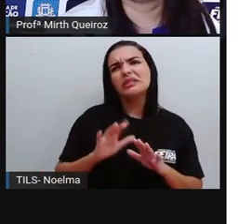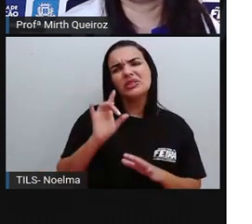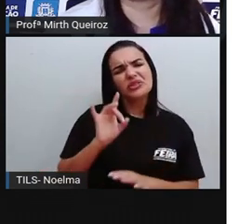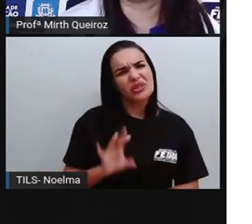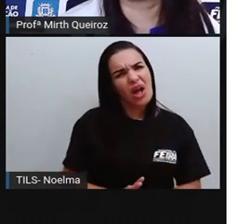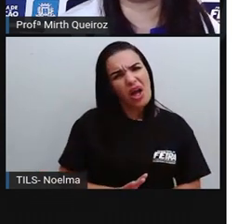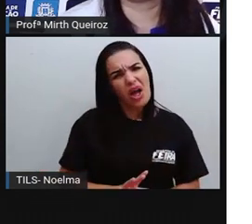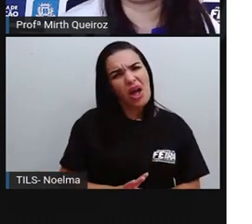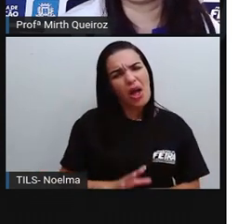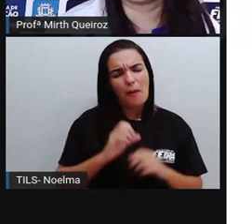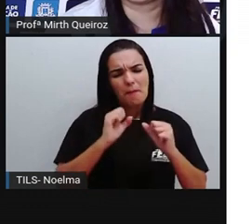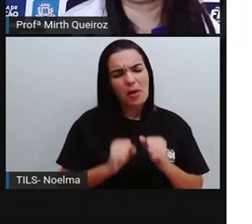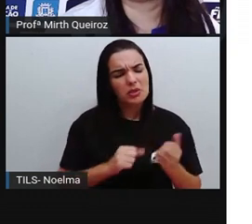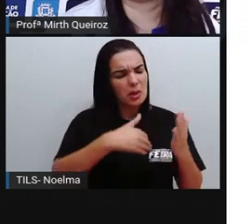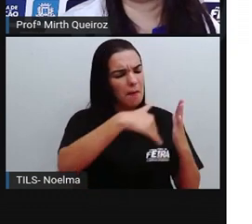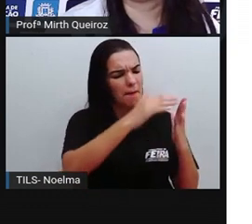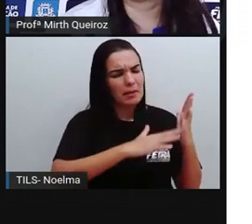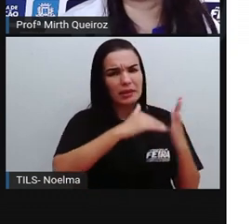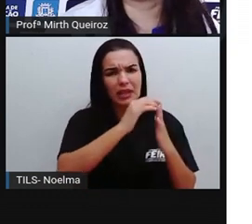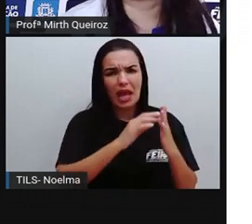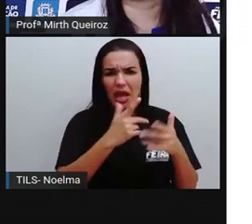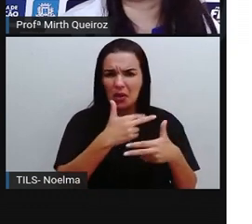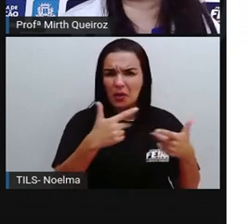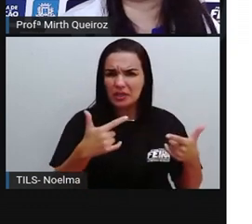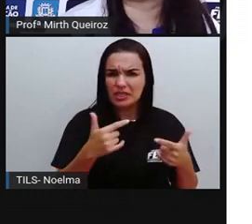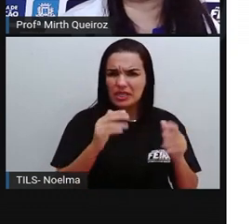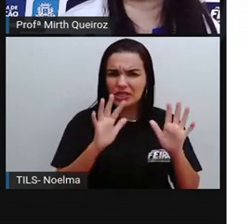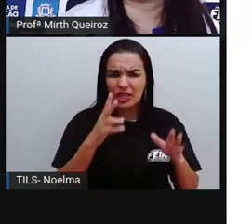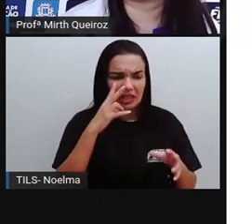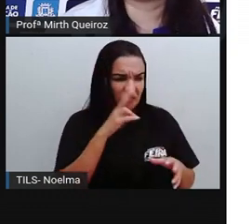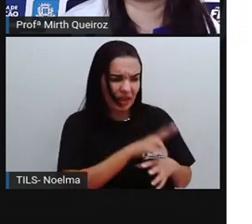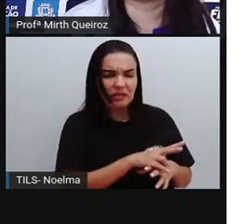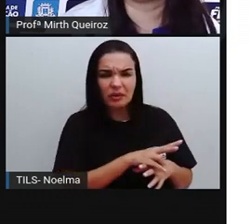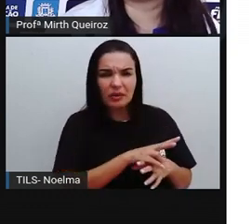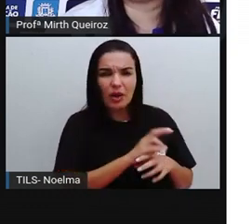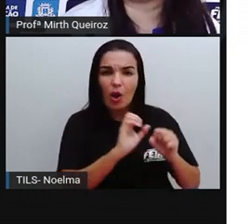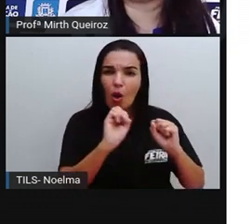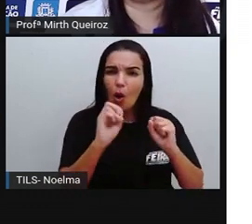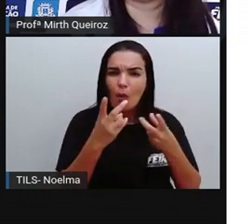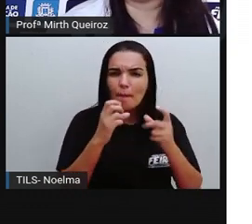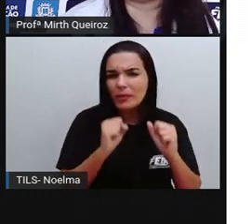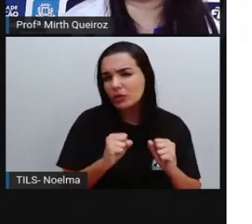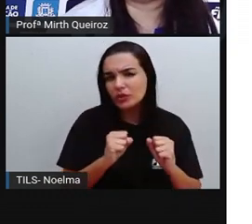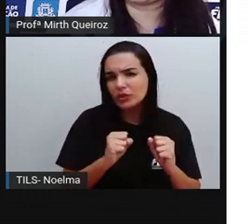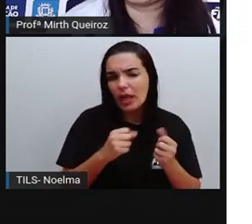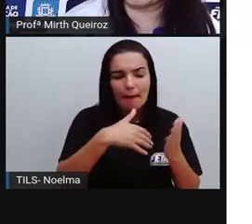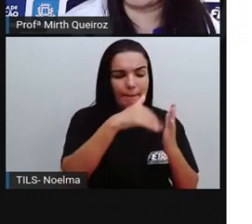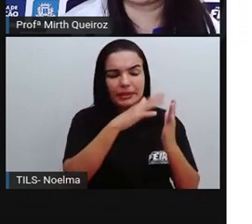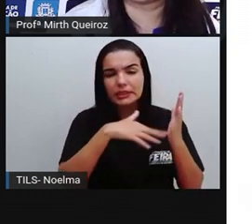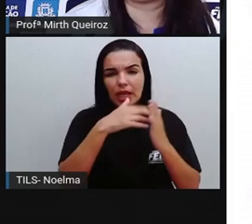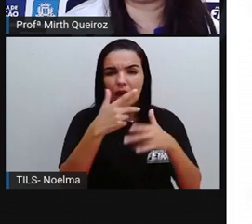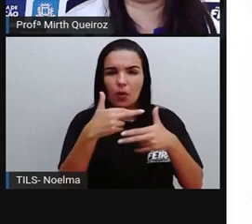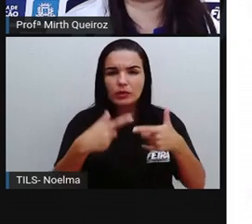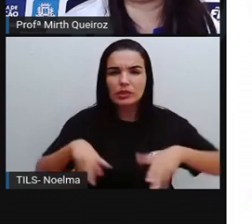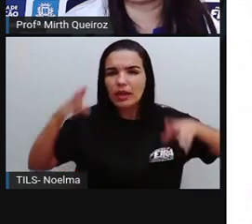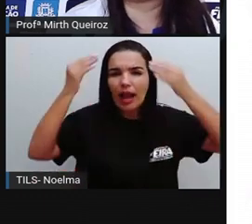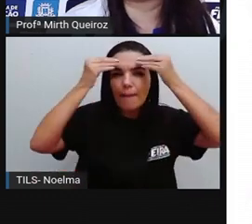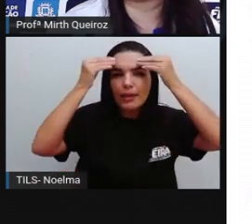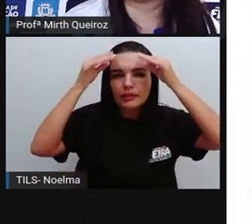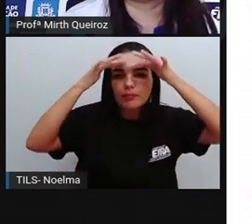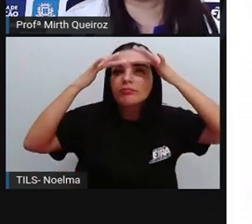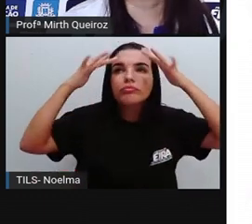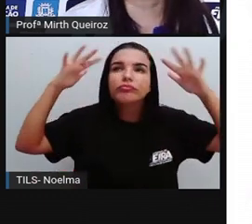pode retratar o que é real e o que é fruto da nossa imaginação? A gente também não pode utilizar para poder